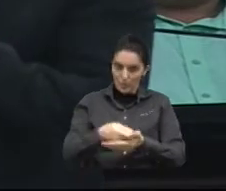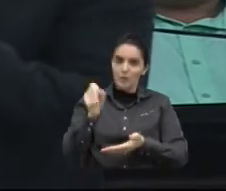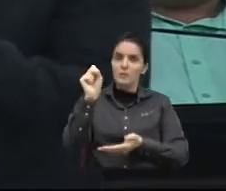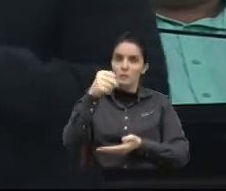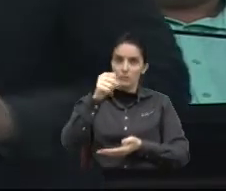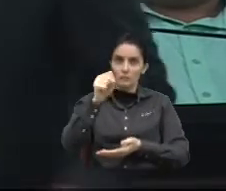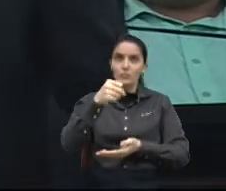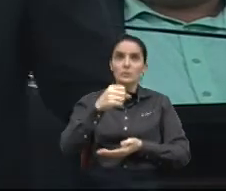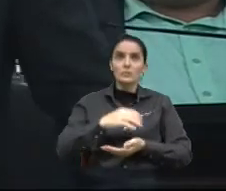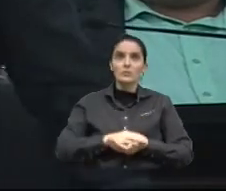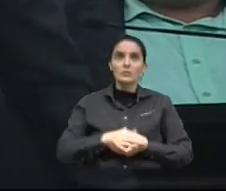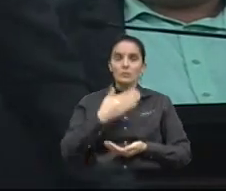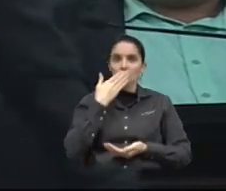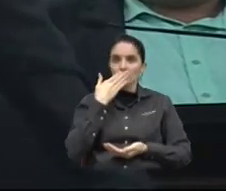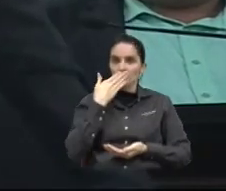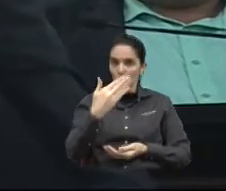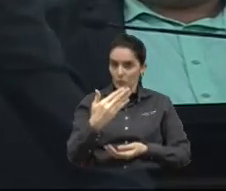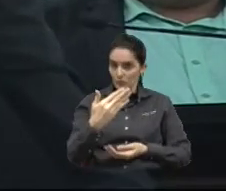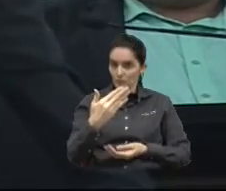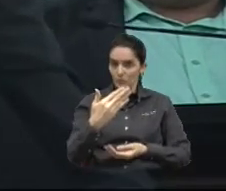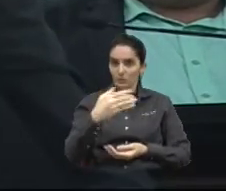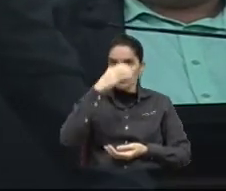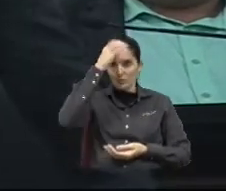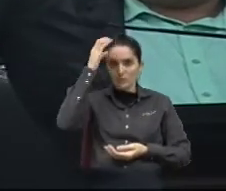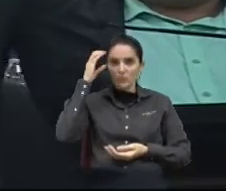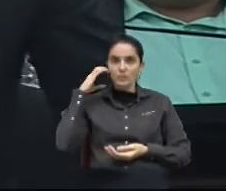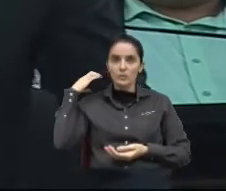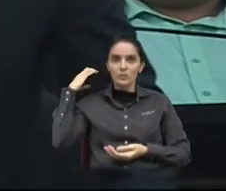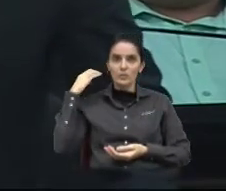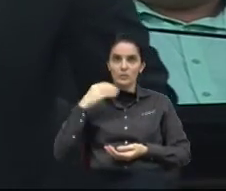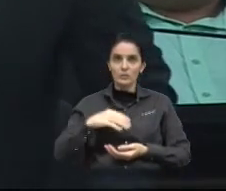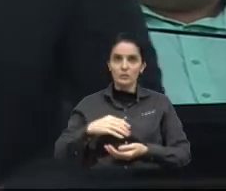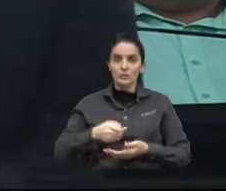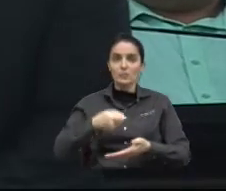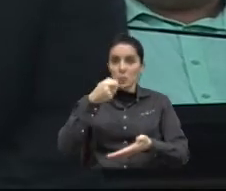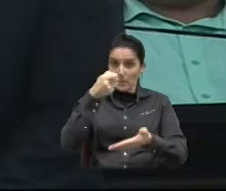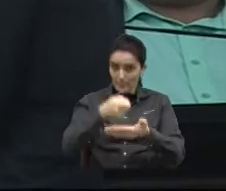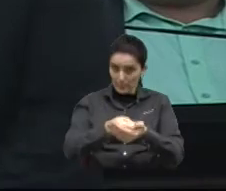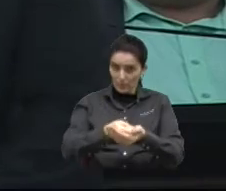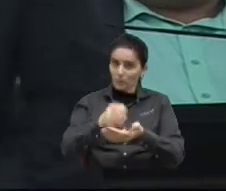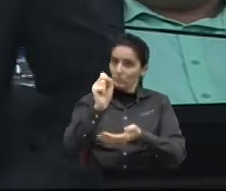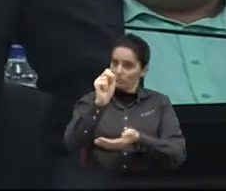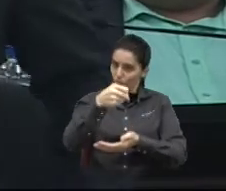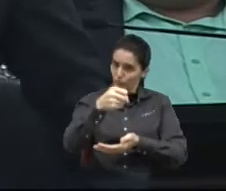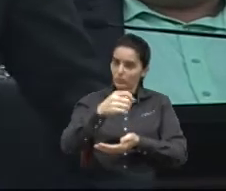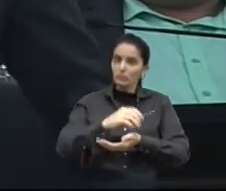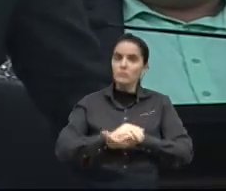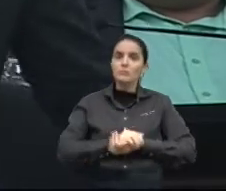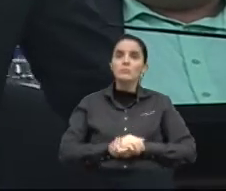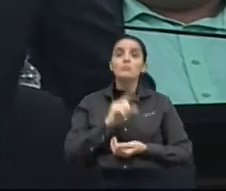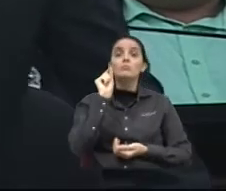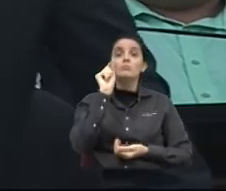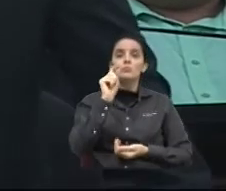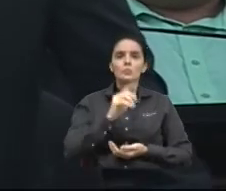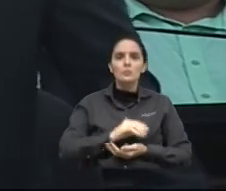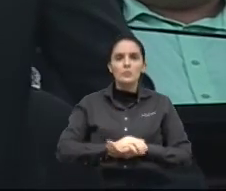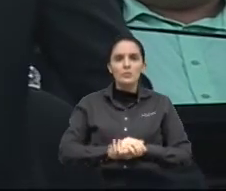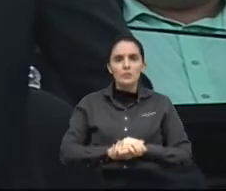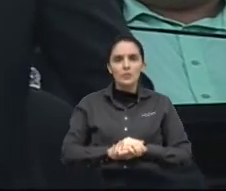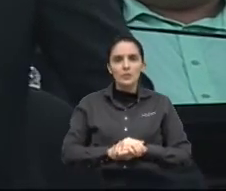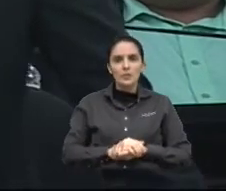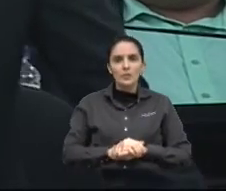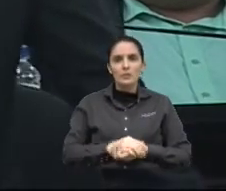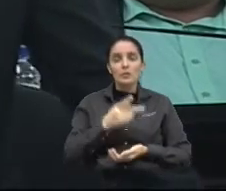eu peço dna para a vereadora carol nós temos a obrigação sim de colocar a nova orientação nas